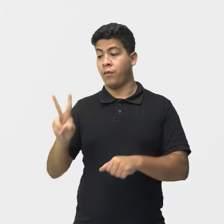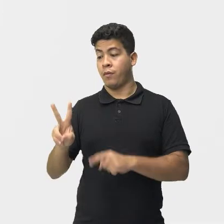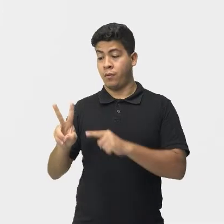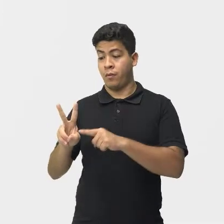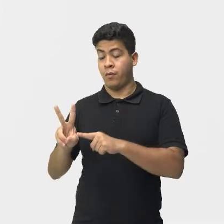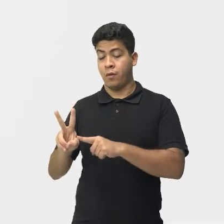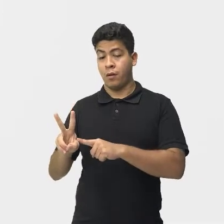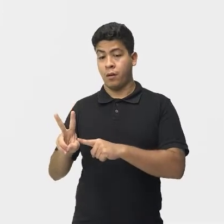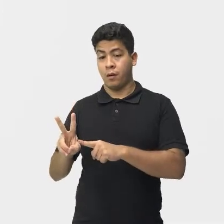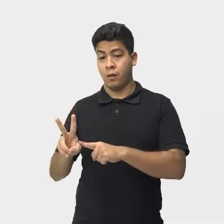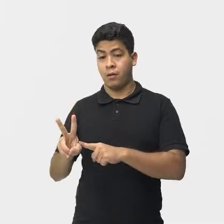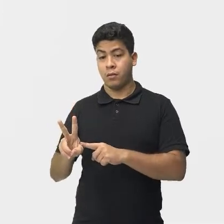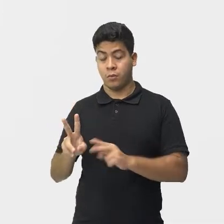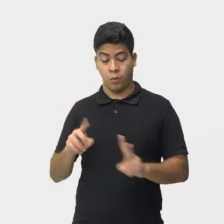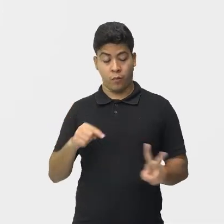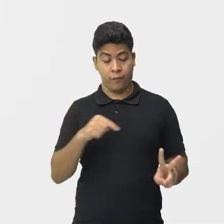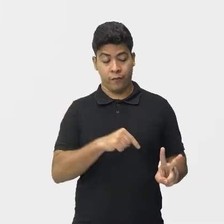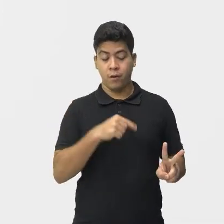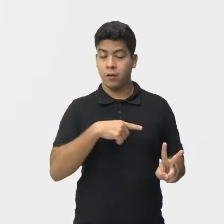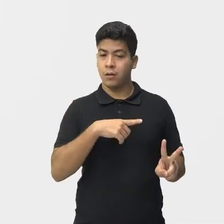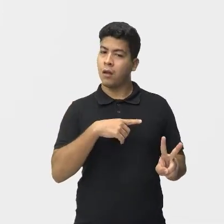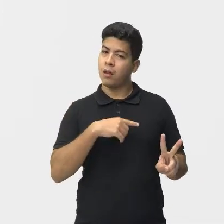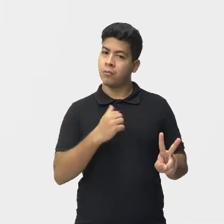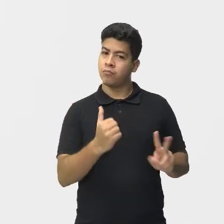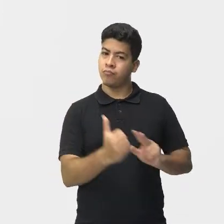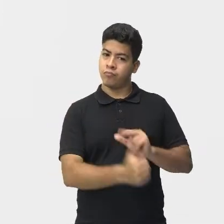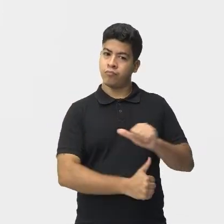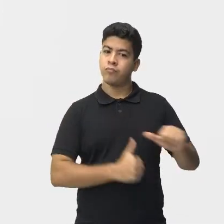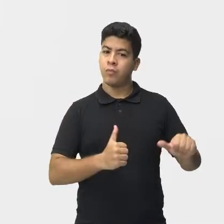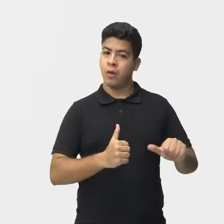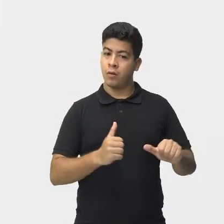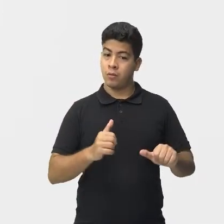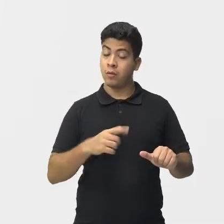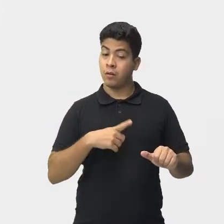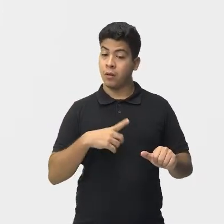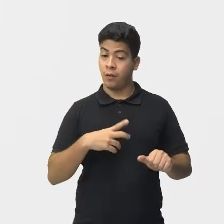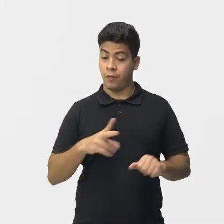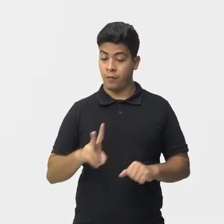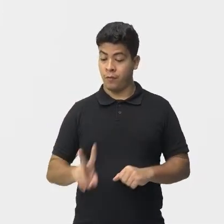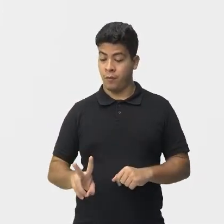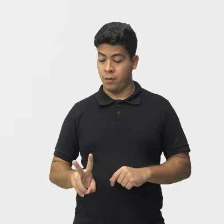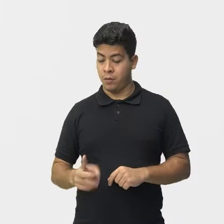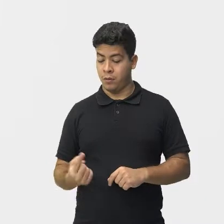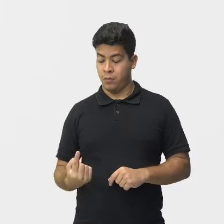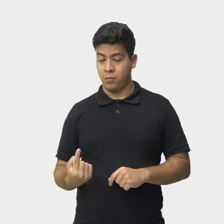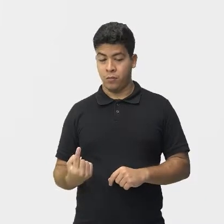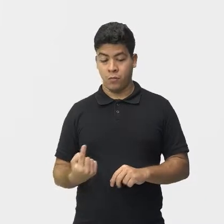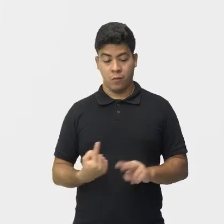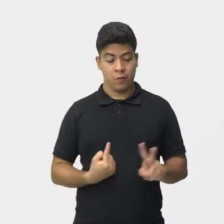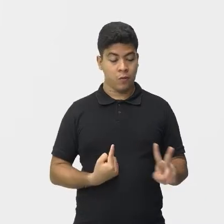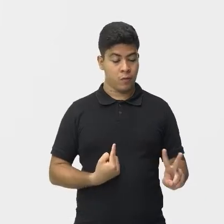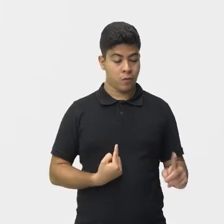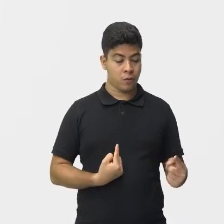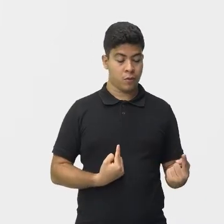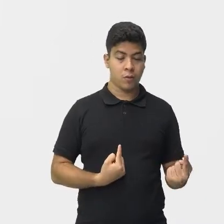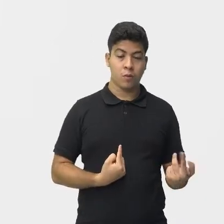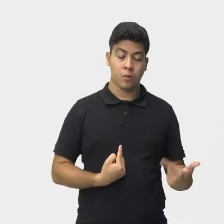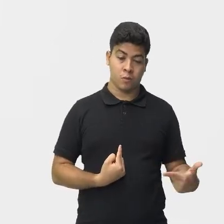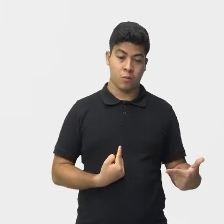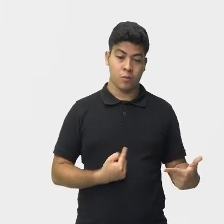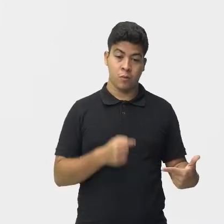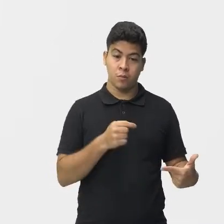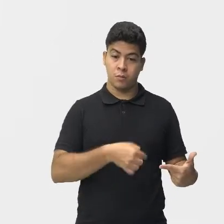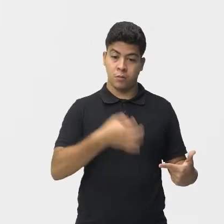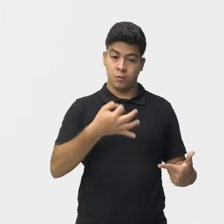V1 aqui no ponto 1 e o volume V2 relacionado com o ponto 2. Então aqui eu tive